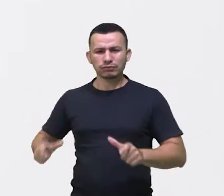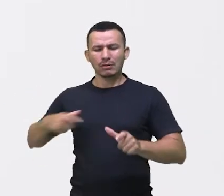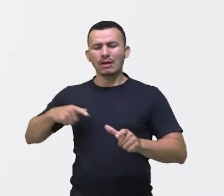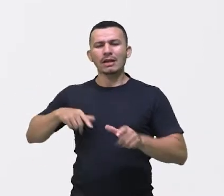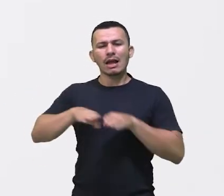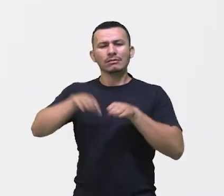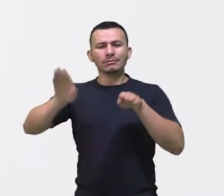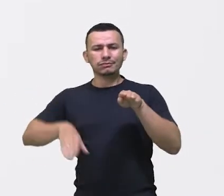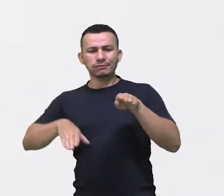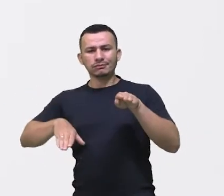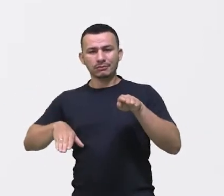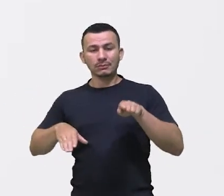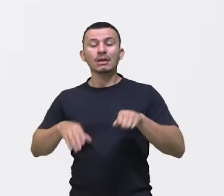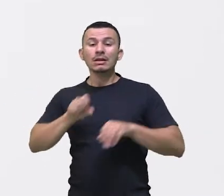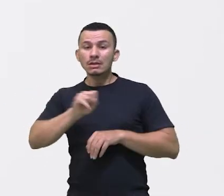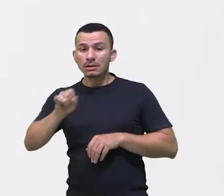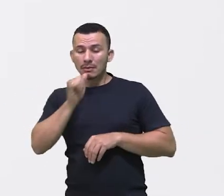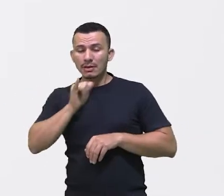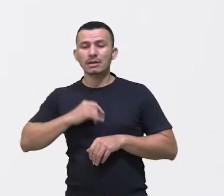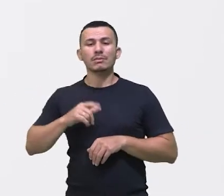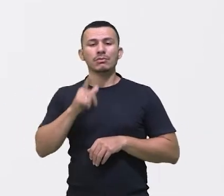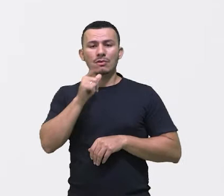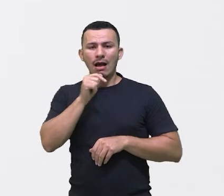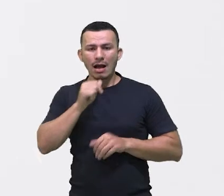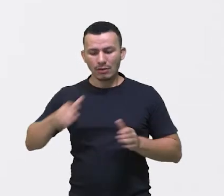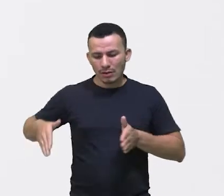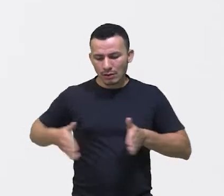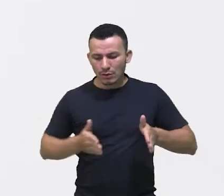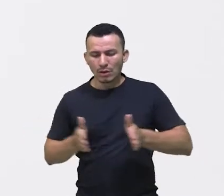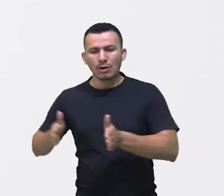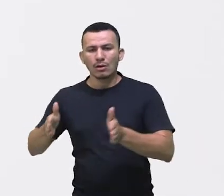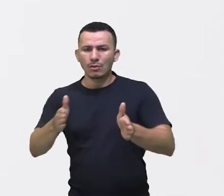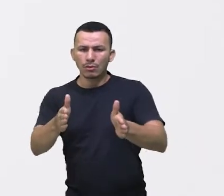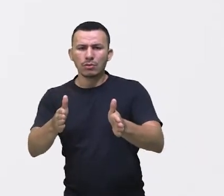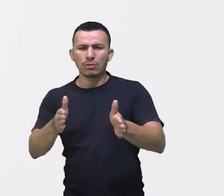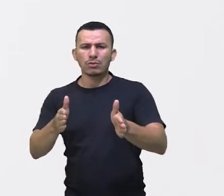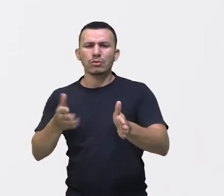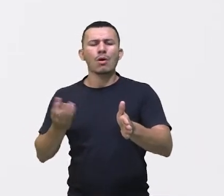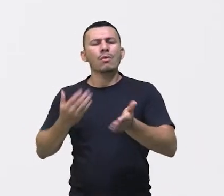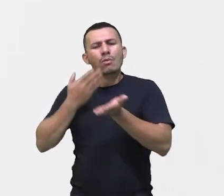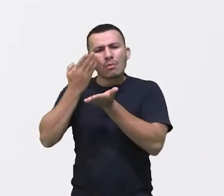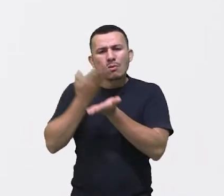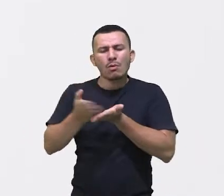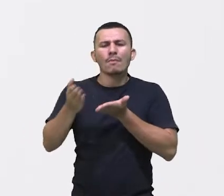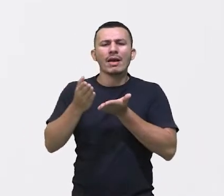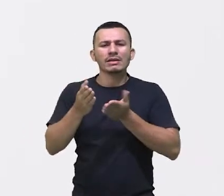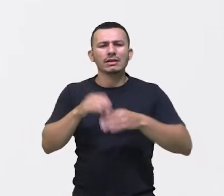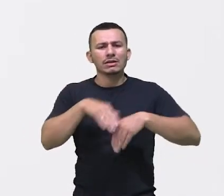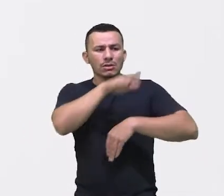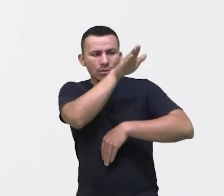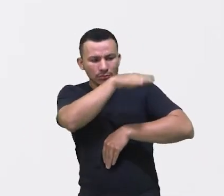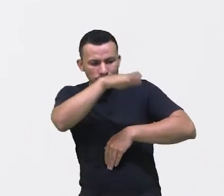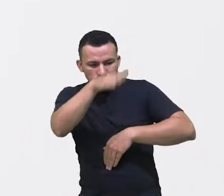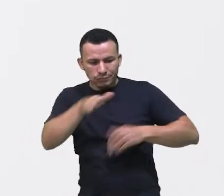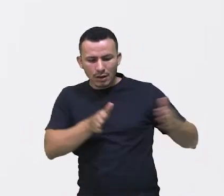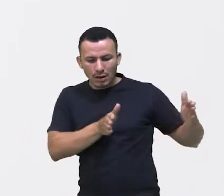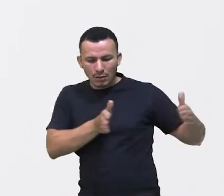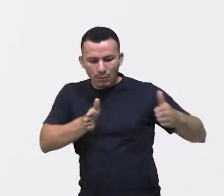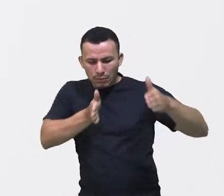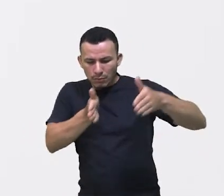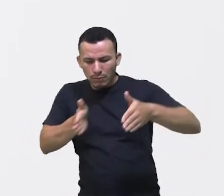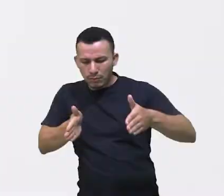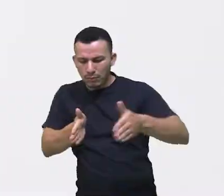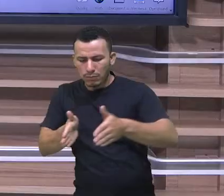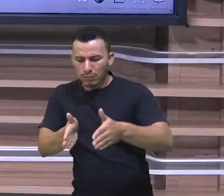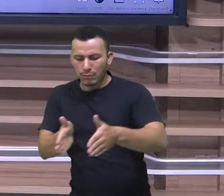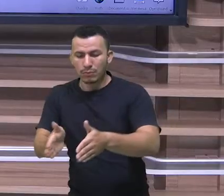em seu percurso. Então, quando o rio ele nasce ou vem de um lugar, de um relevo mais elevado e vai diminuindo, ele